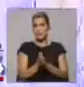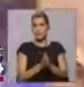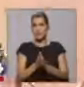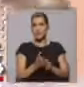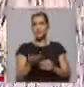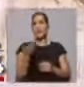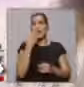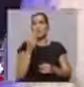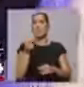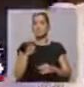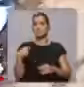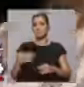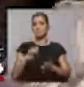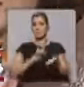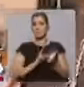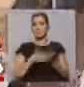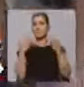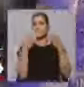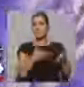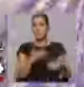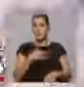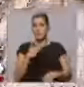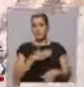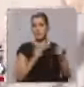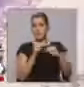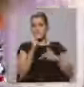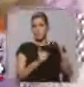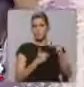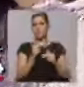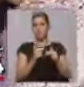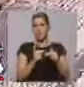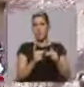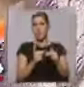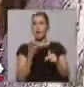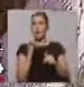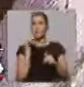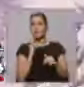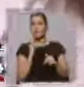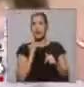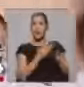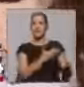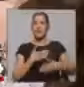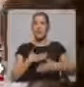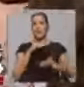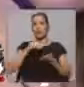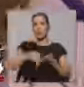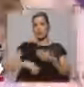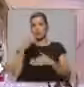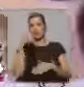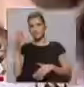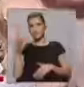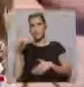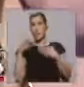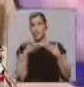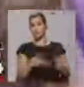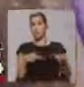antigo presidente brasileiro à empresa de construção Odebrecht para conseguir contratos no estrangeiro. Ajudas que terão